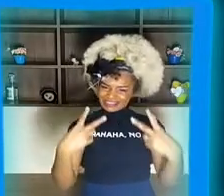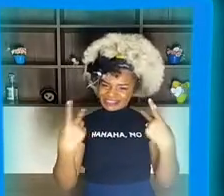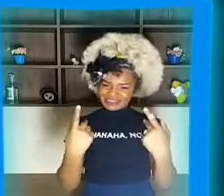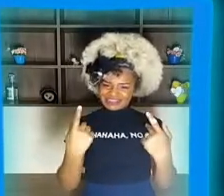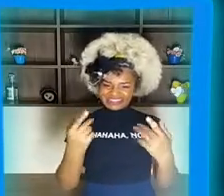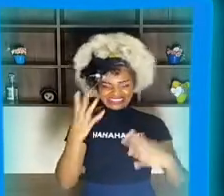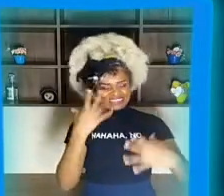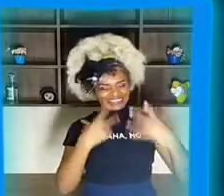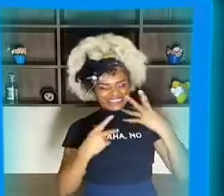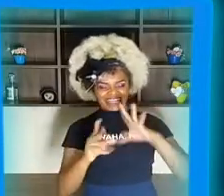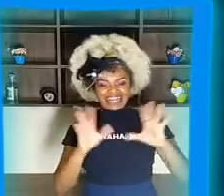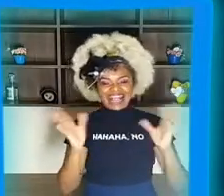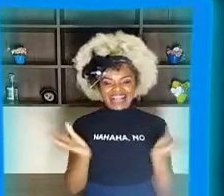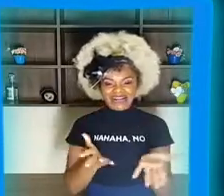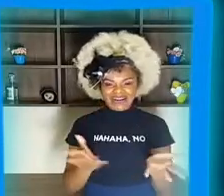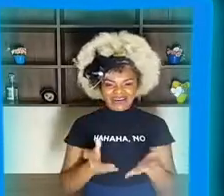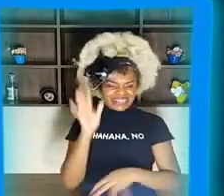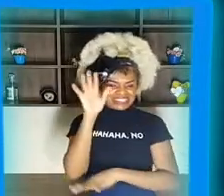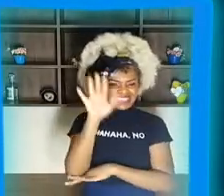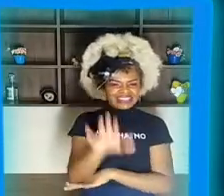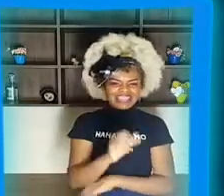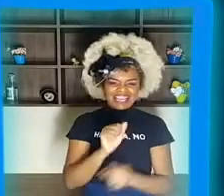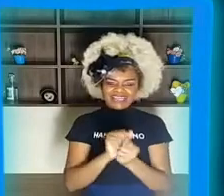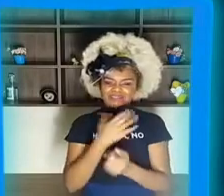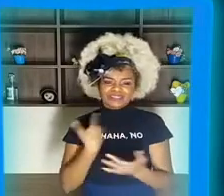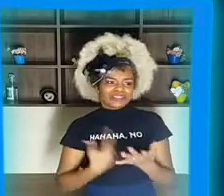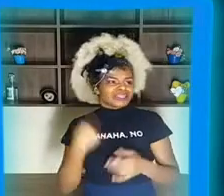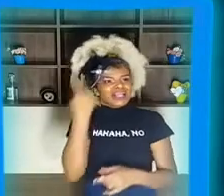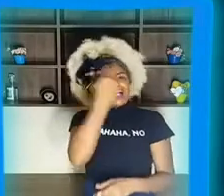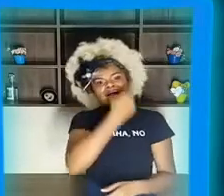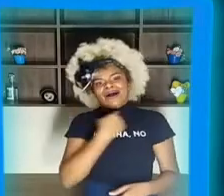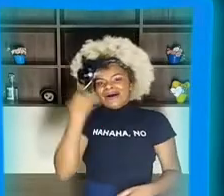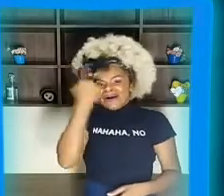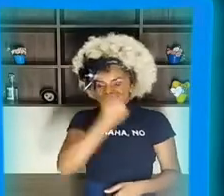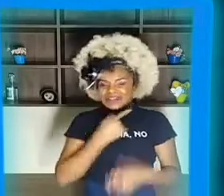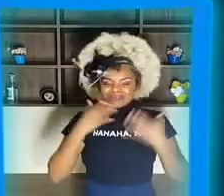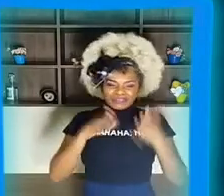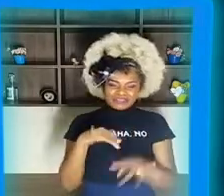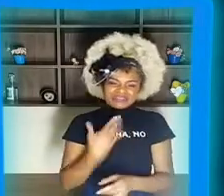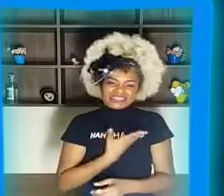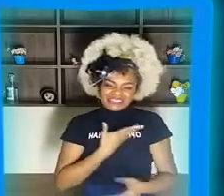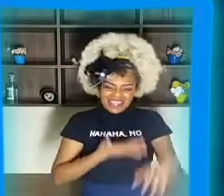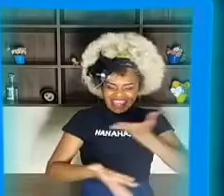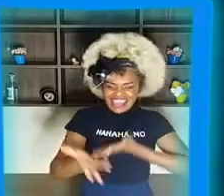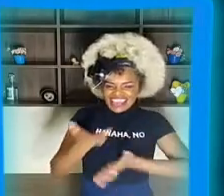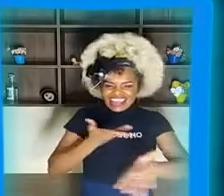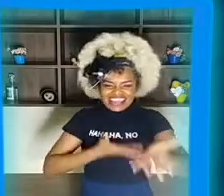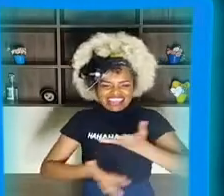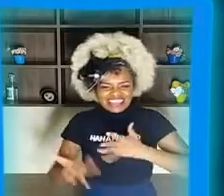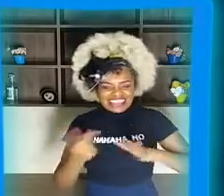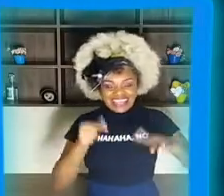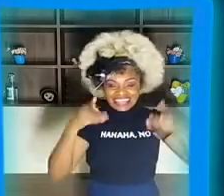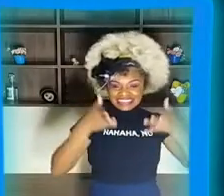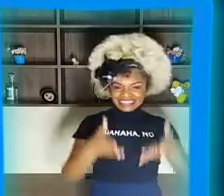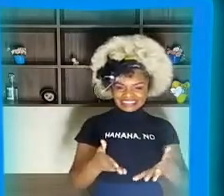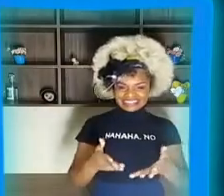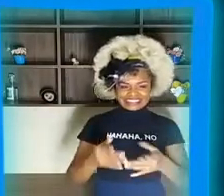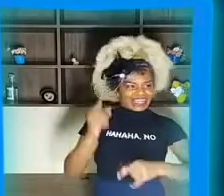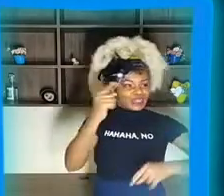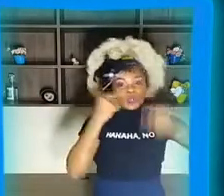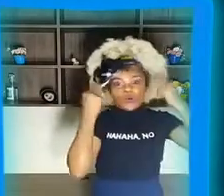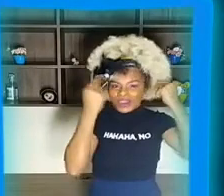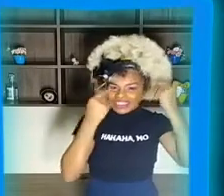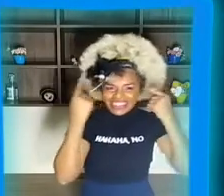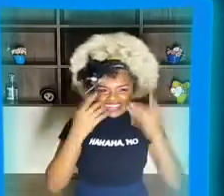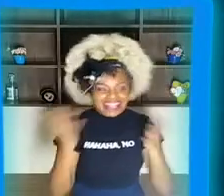telespectador, que está essa tarde com a gente, todas essas horas, participando com a gente, dividindo com a gente dessa doideira que